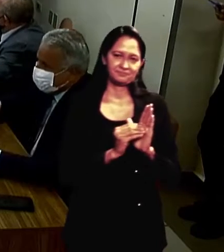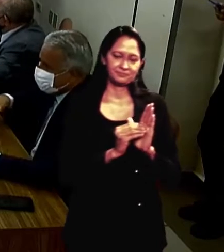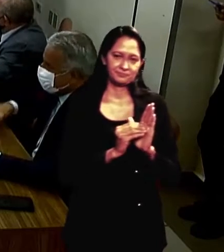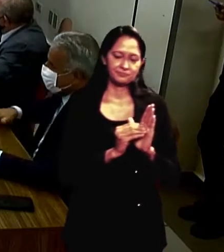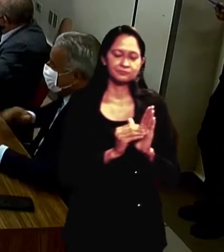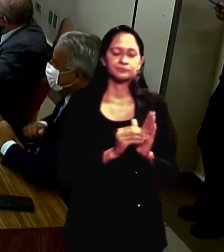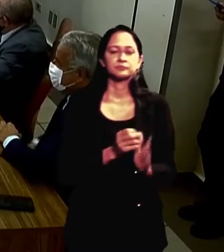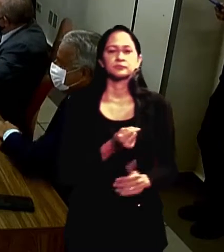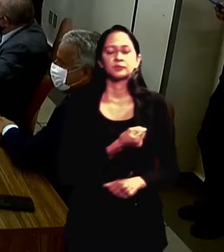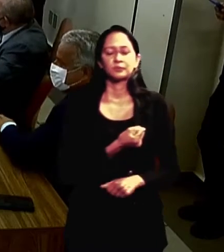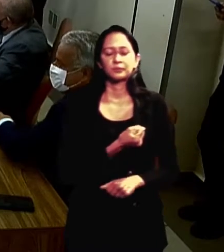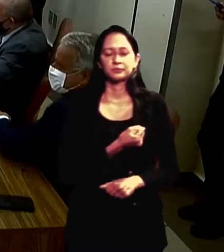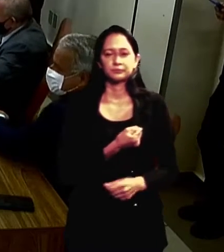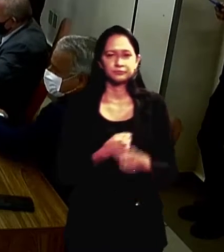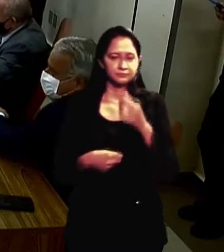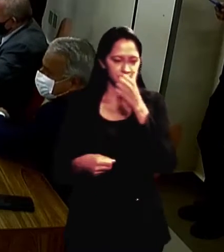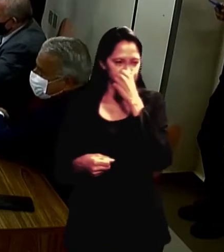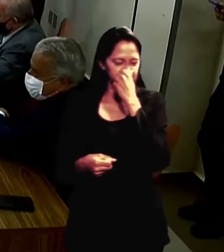do projeto de número